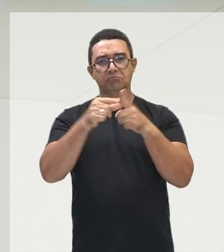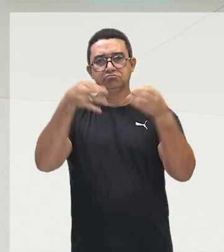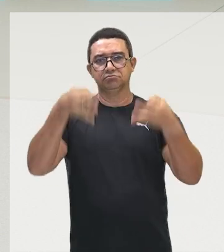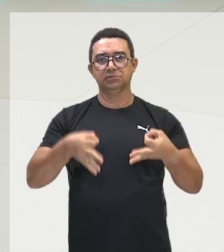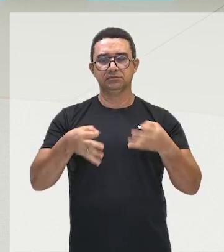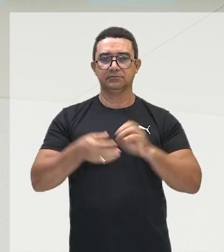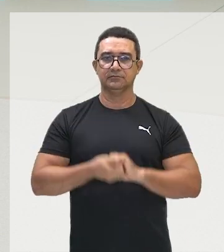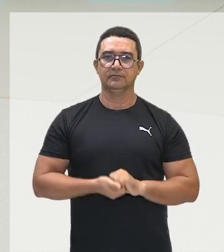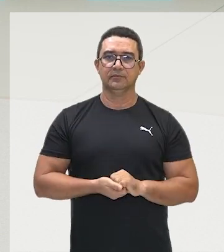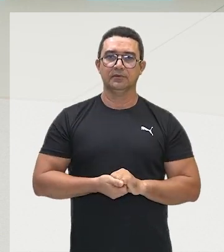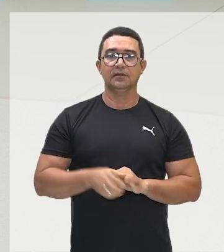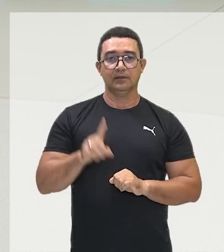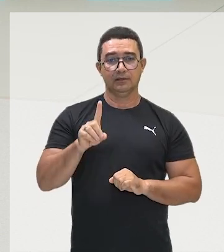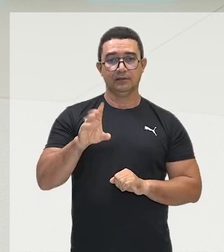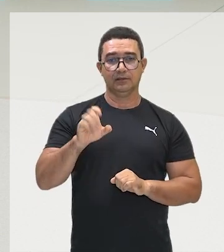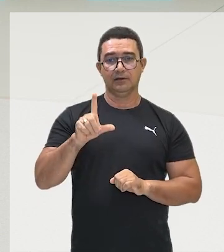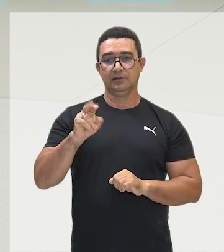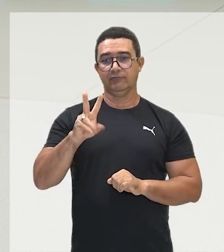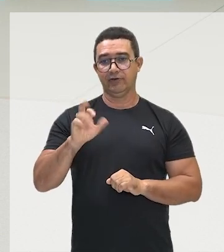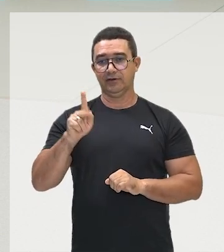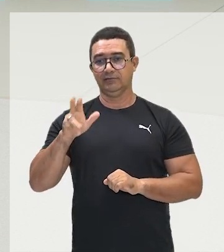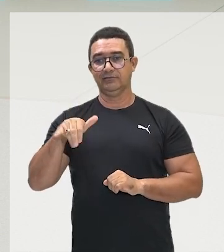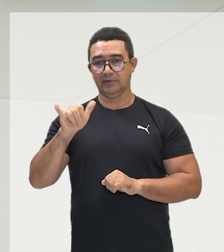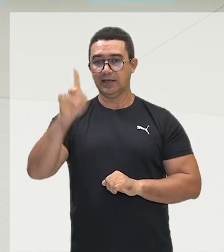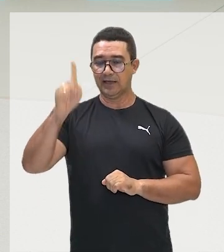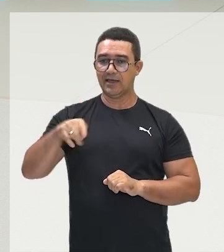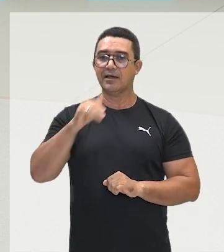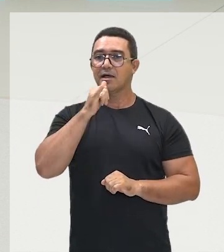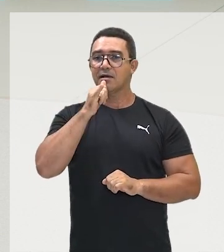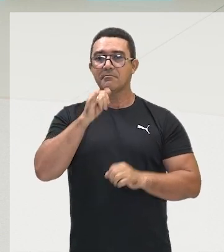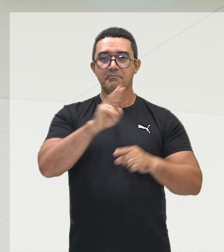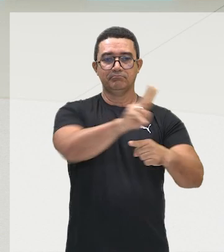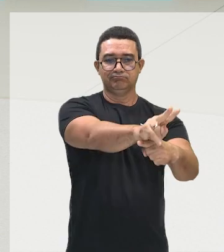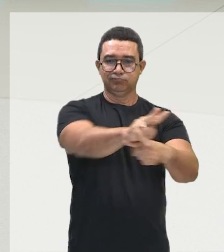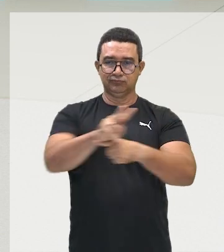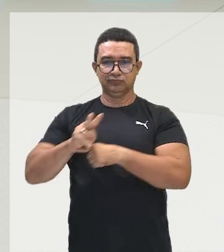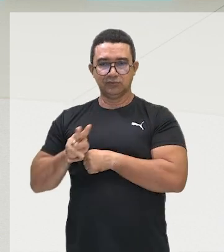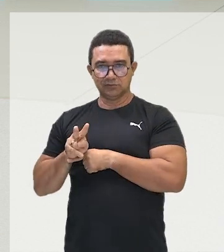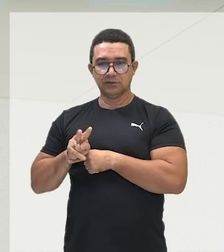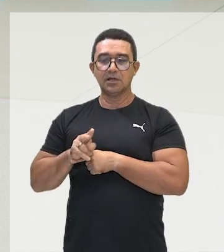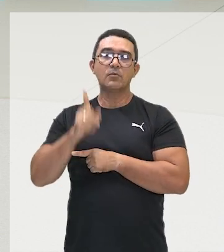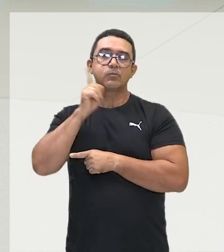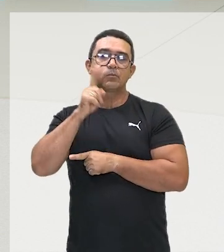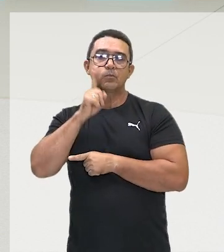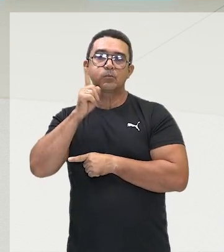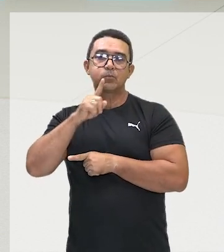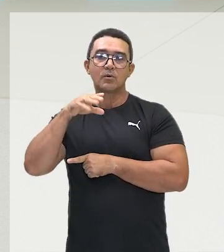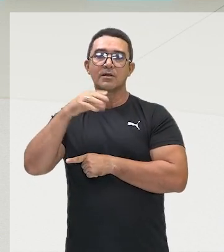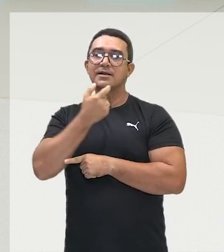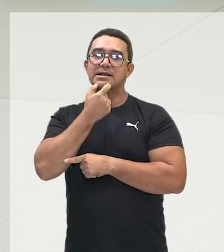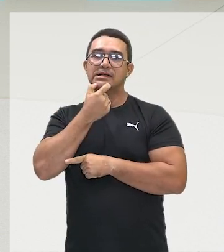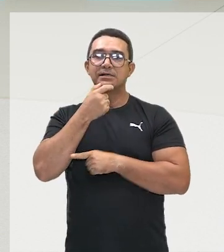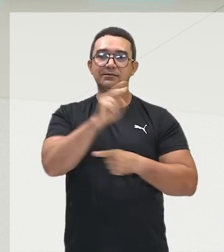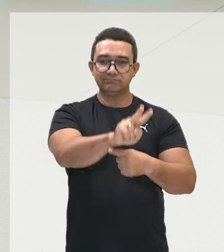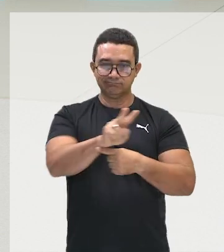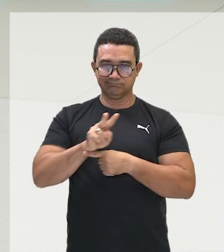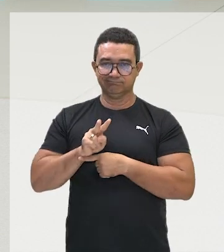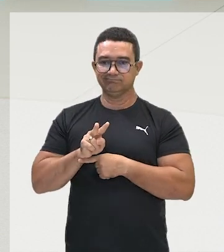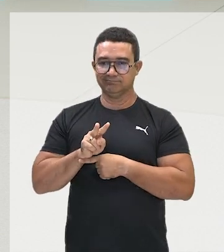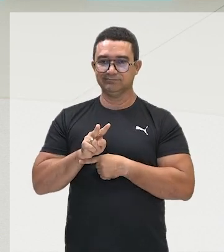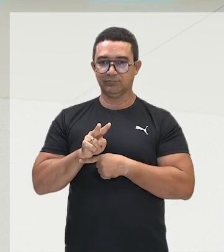exemplo, delivery, também é outro exemplo de um estrangeirismo, uma palavra que foi imposta na língua portuguesa sem